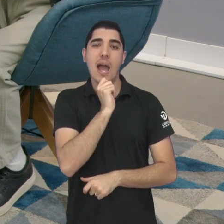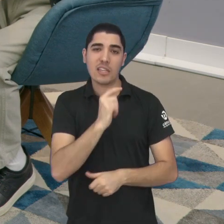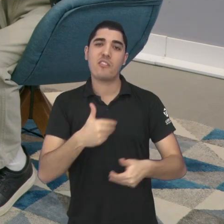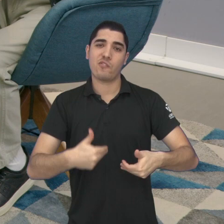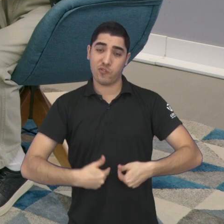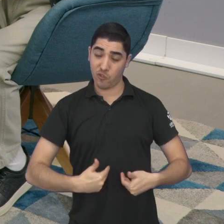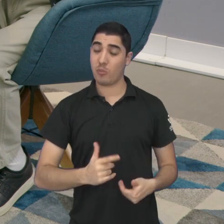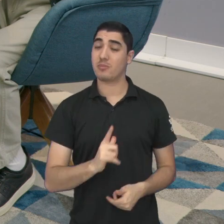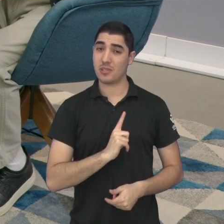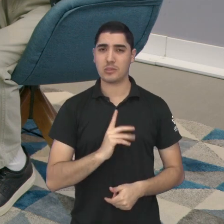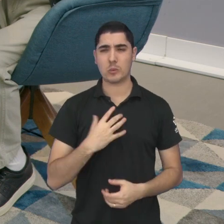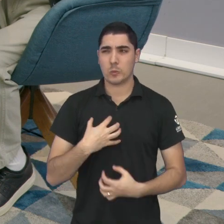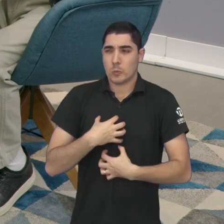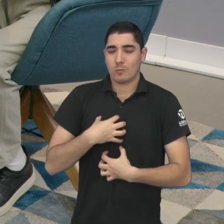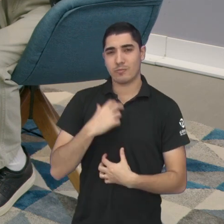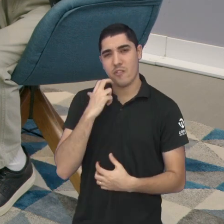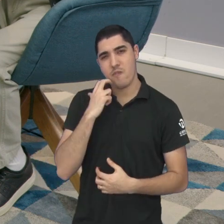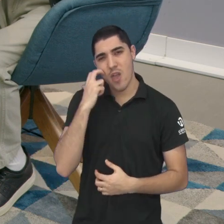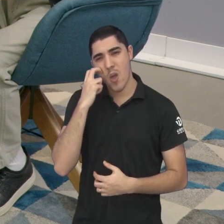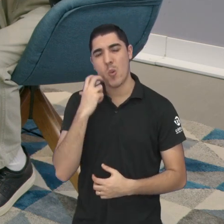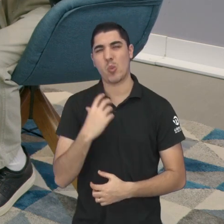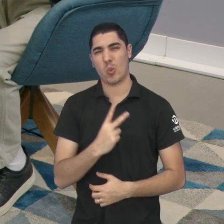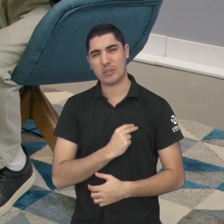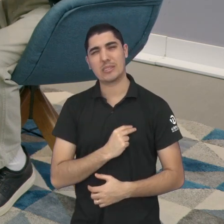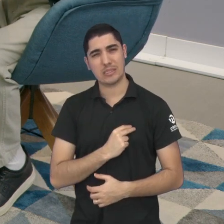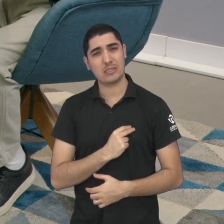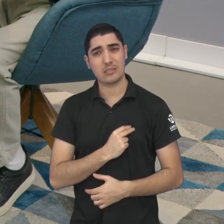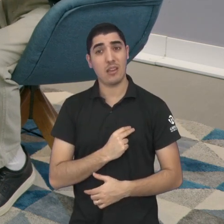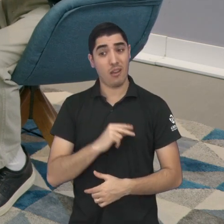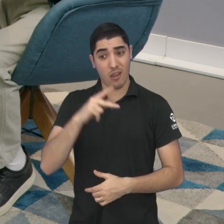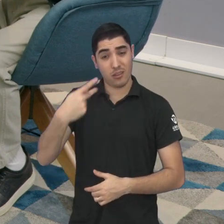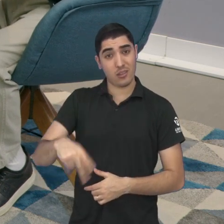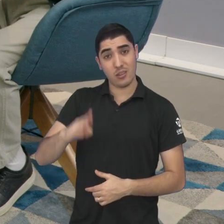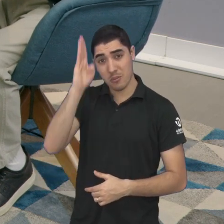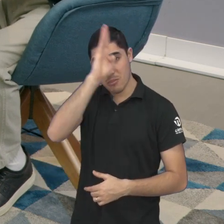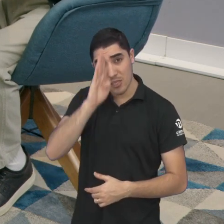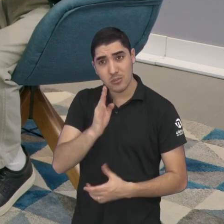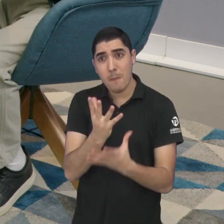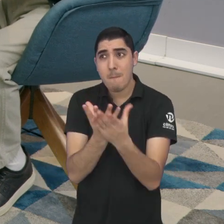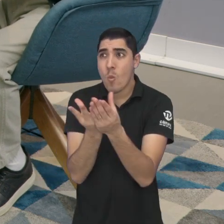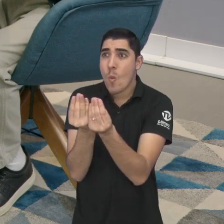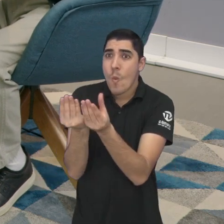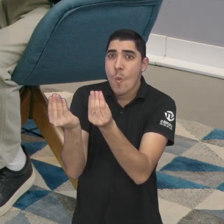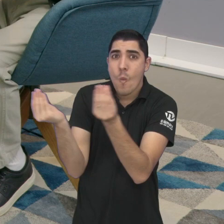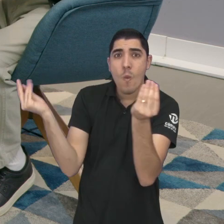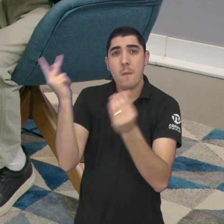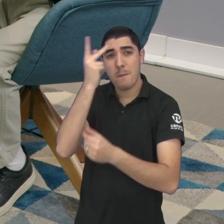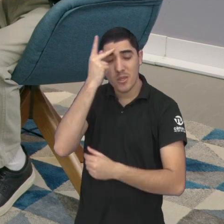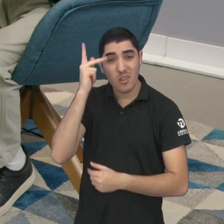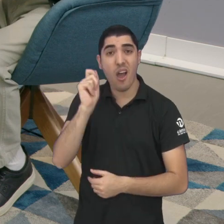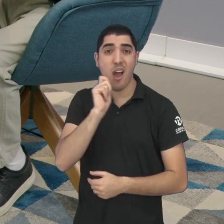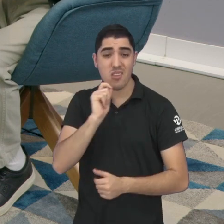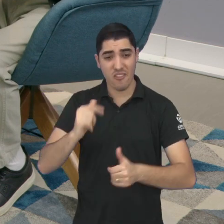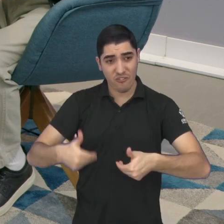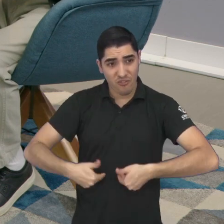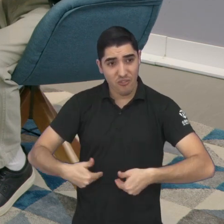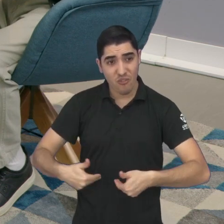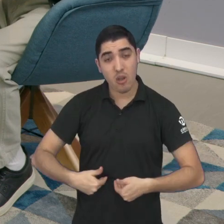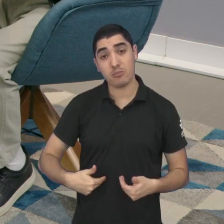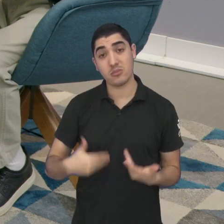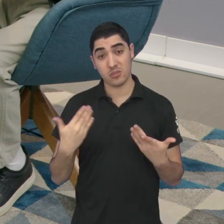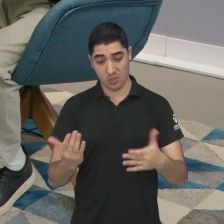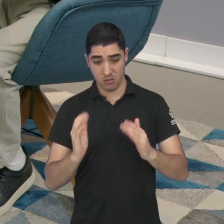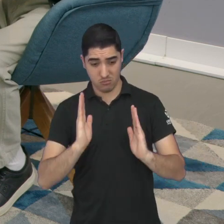vergonhoso, né? Eu acho que essa seria a palavra. A gente ainda ter tantas pessoas passando fome. O que a gente falou, a pandemia ela só